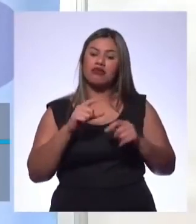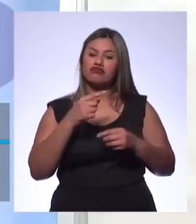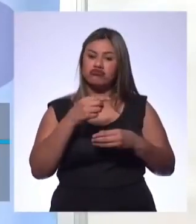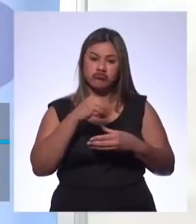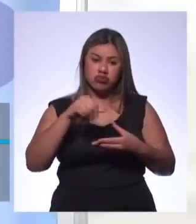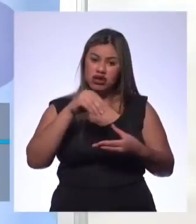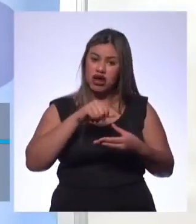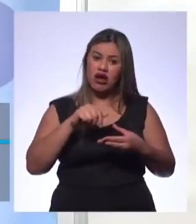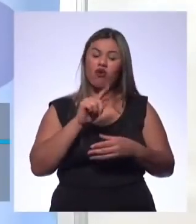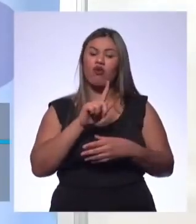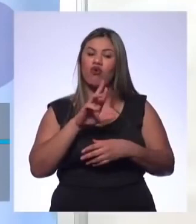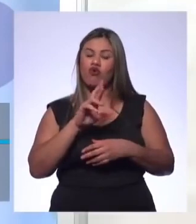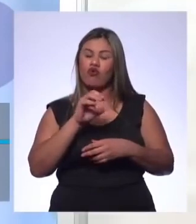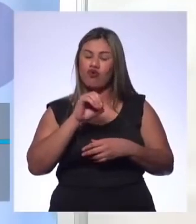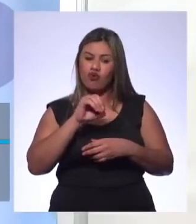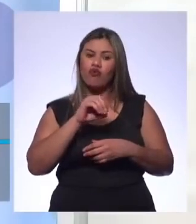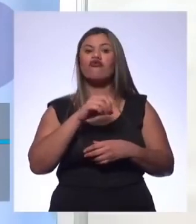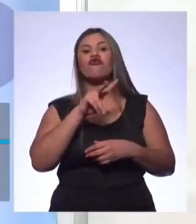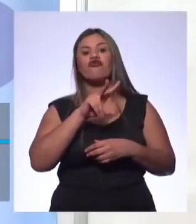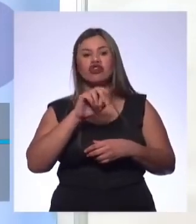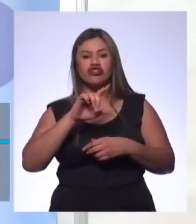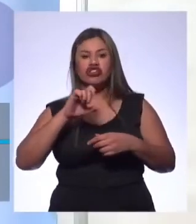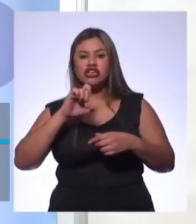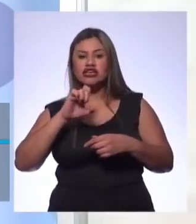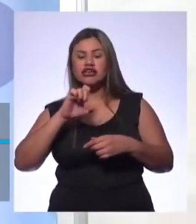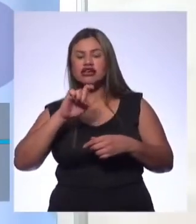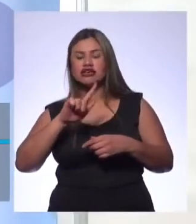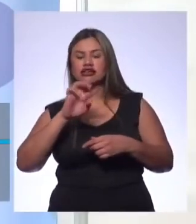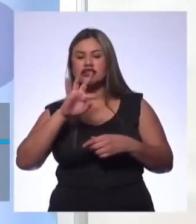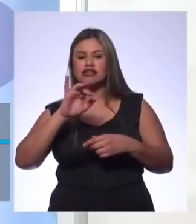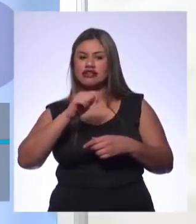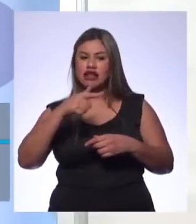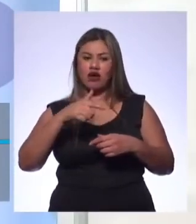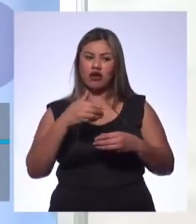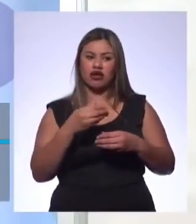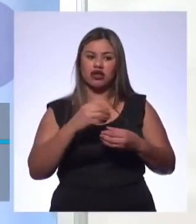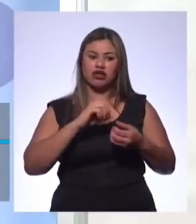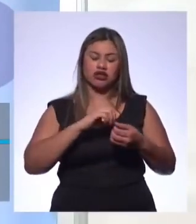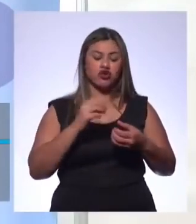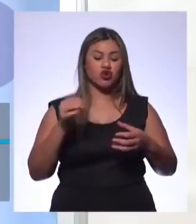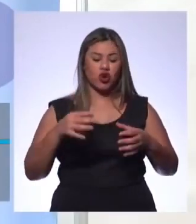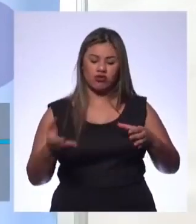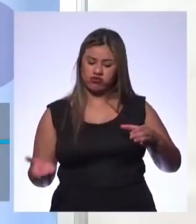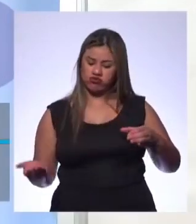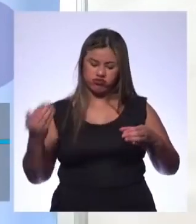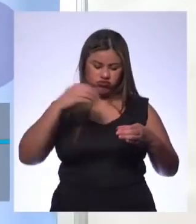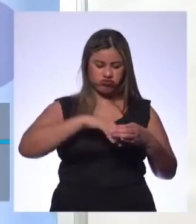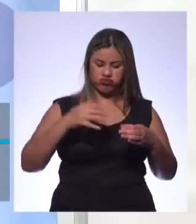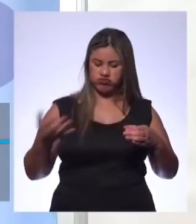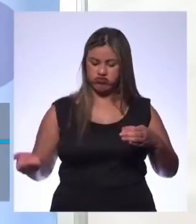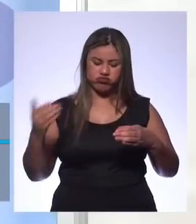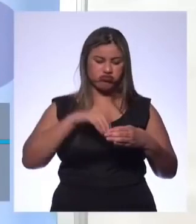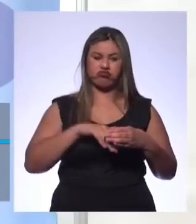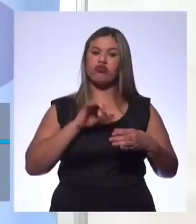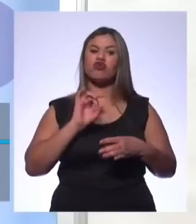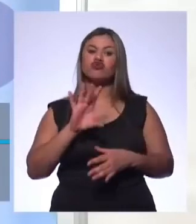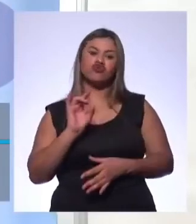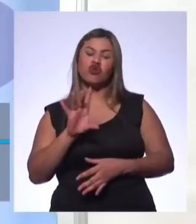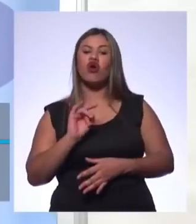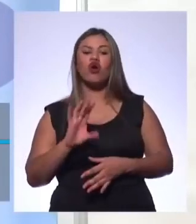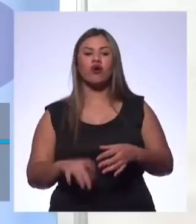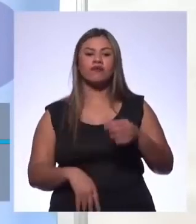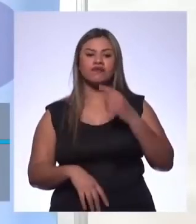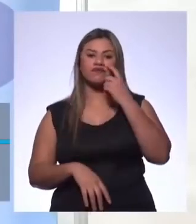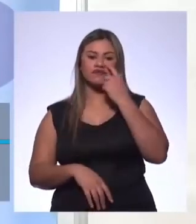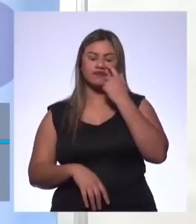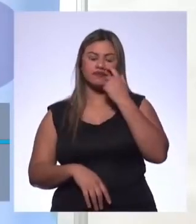você tem o arroz integral, que ele tem praticamente não tem processamento nenhum, ele só é embalado. Tá? Então, vai depender, quando a gente fala de processado, tem